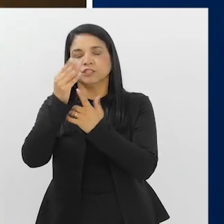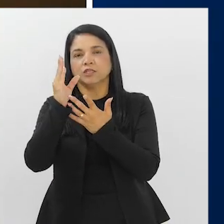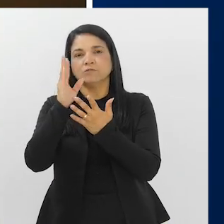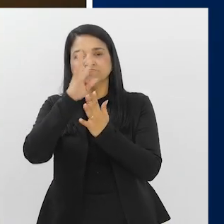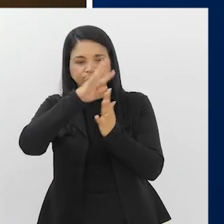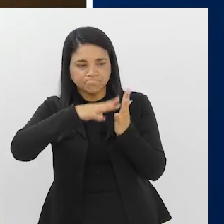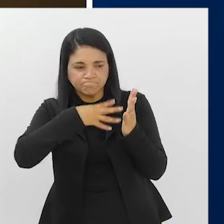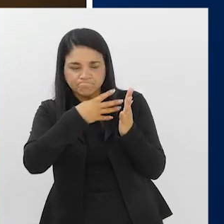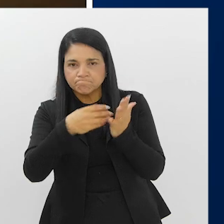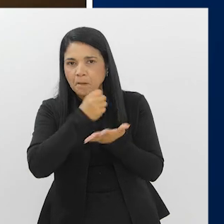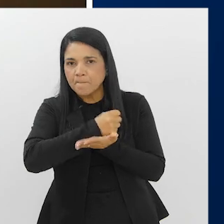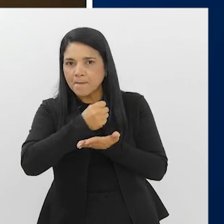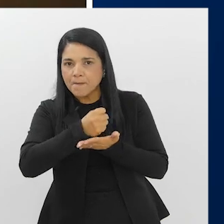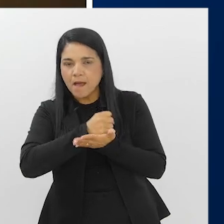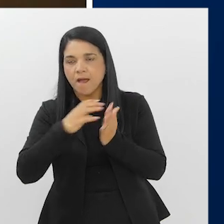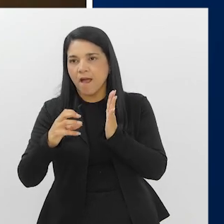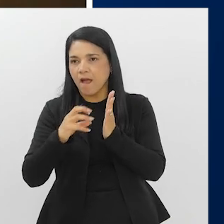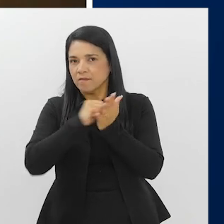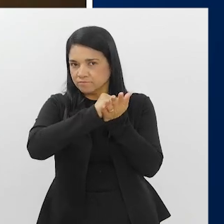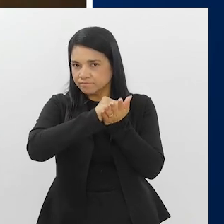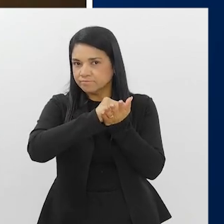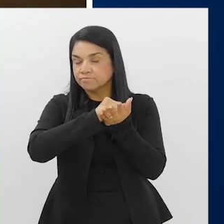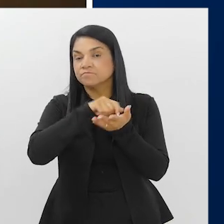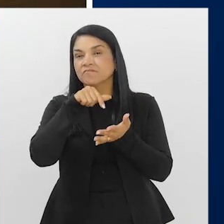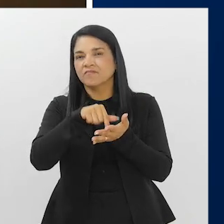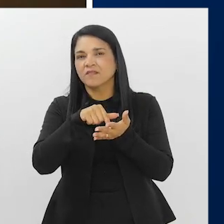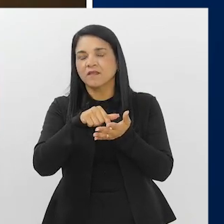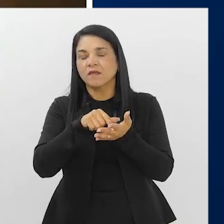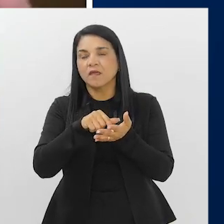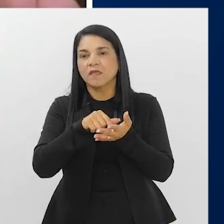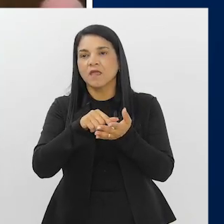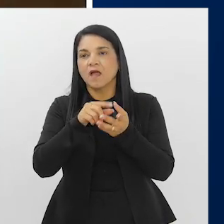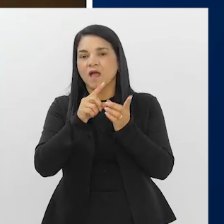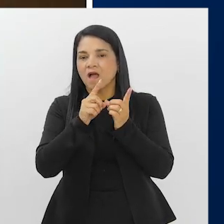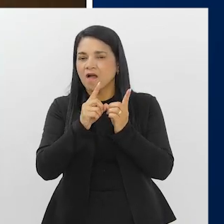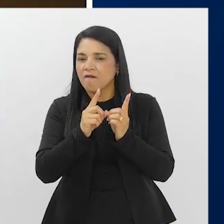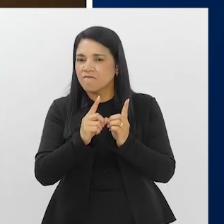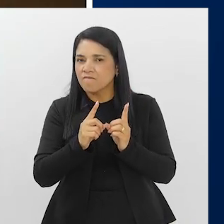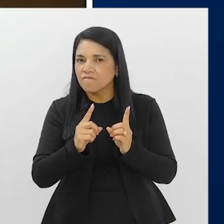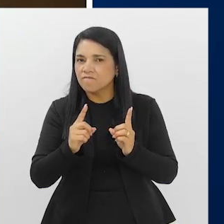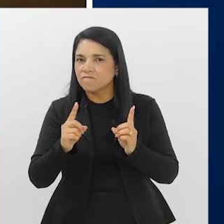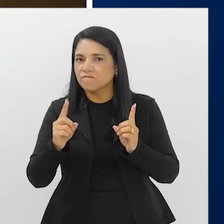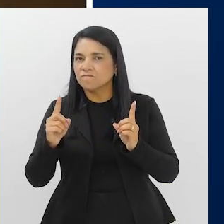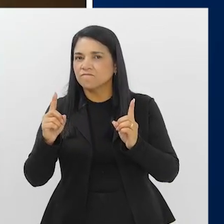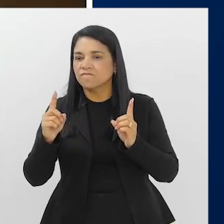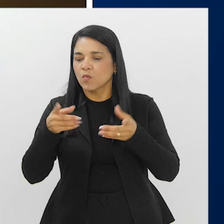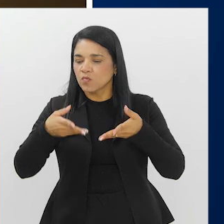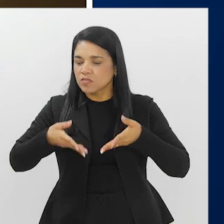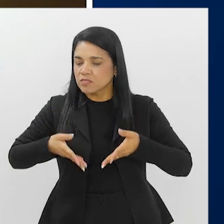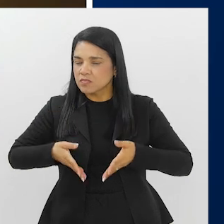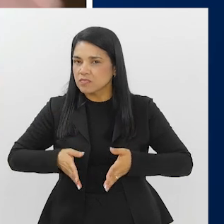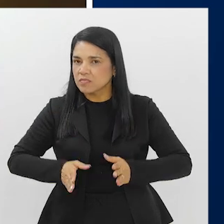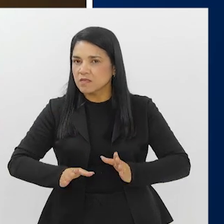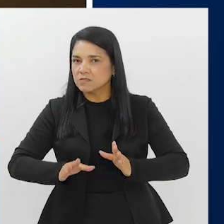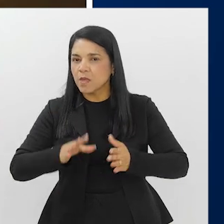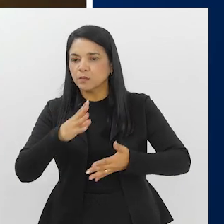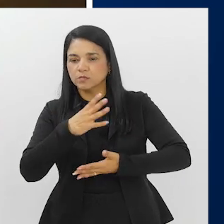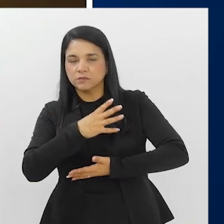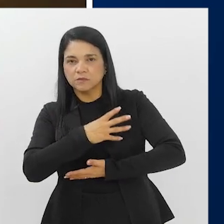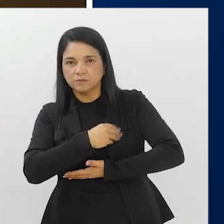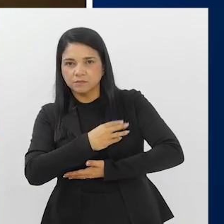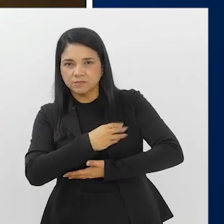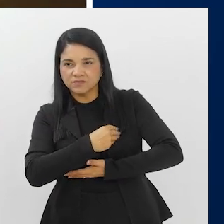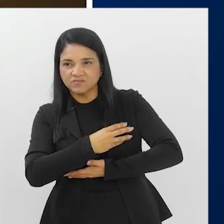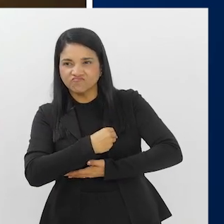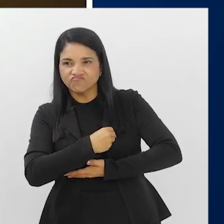muito protocolado, acabou se afastando um pouco essa questão ali do nascimento,